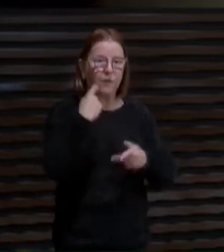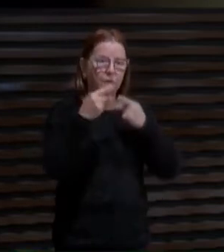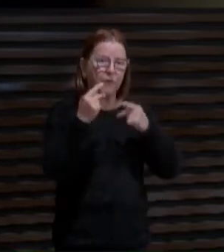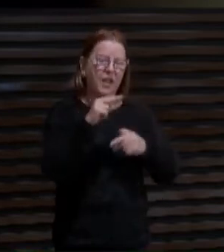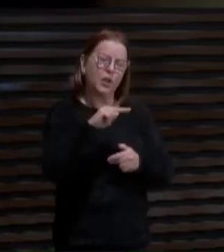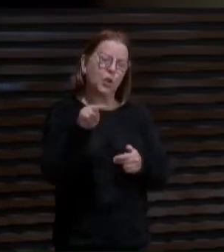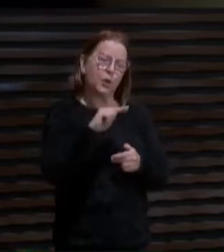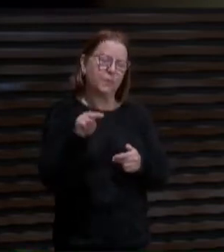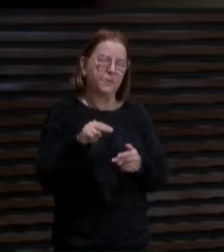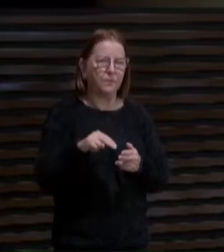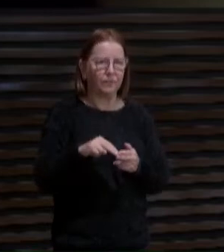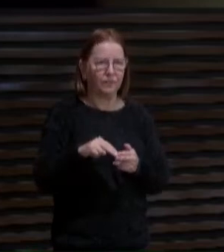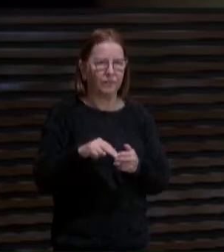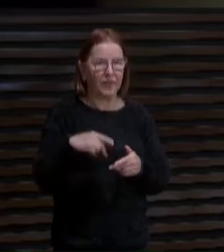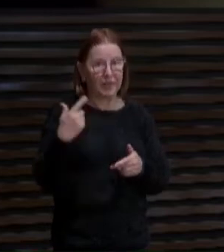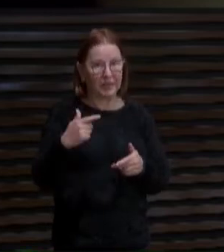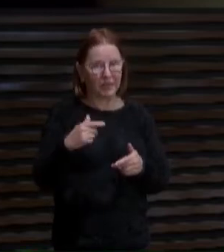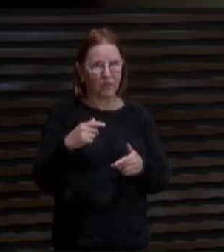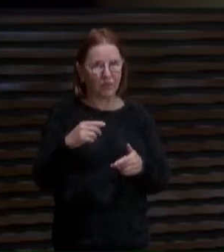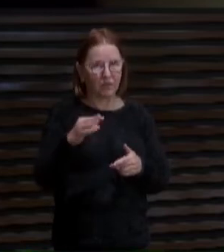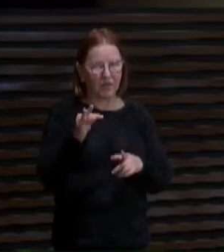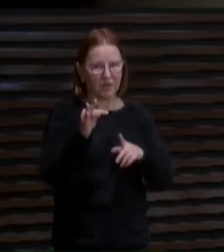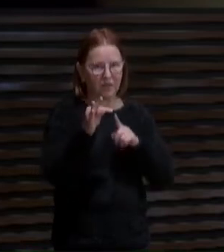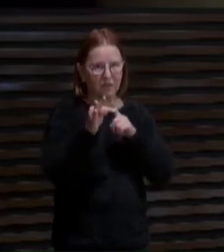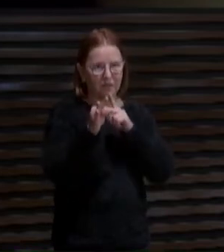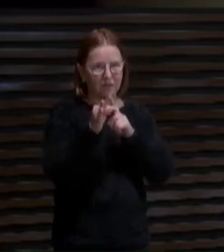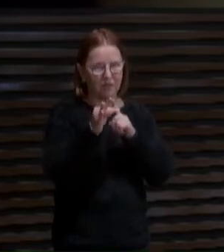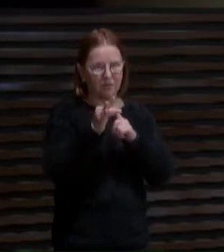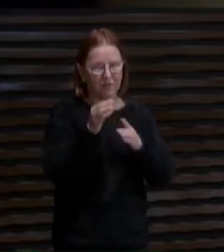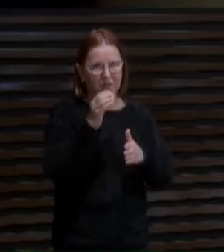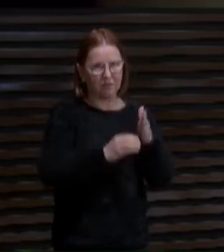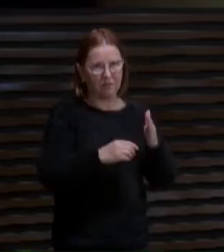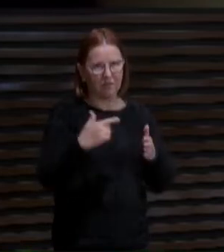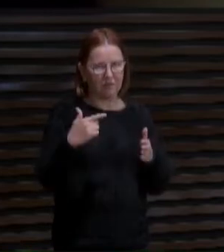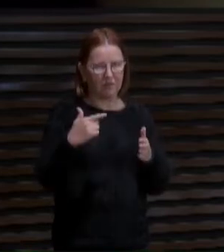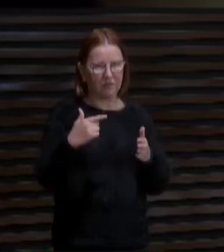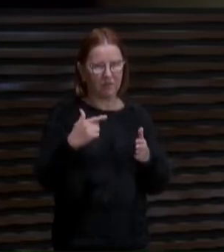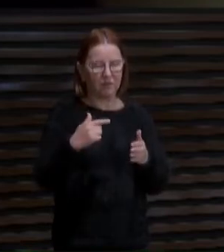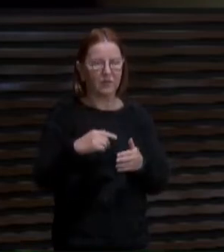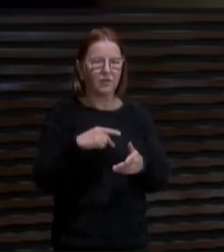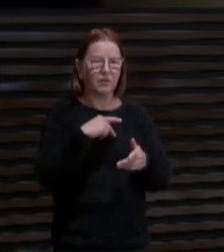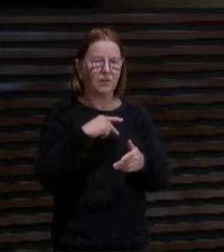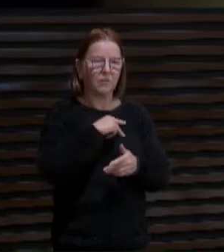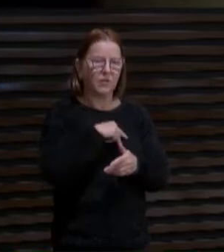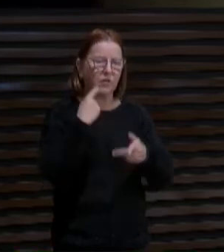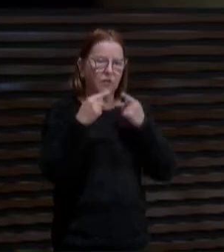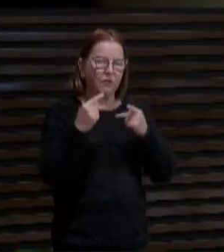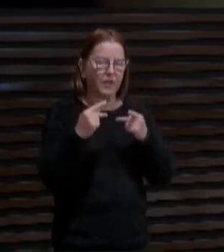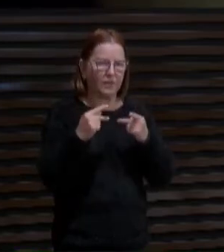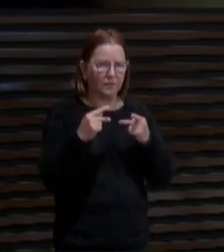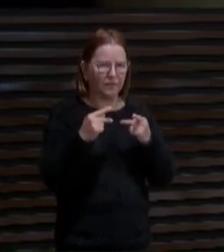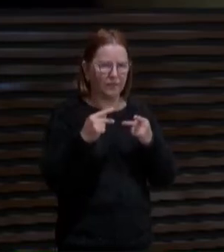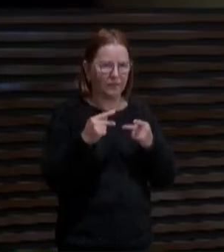eu tô citando um texto de segunda Timóteo 2 depois você confira lá na sua Bíblia ele cita nomes ele fala assim entre os quais se inclui